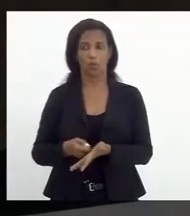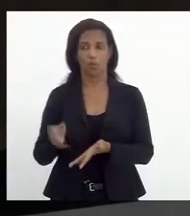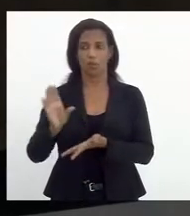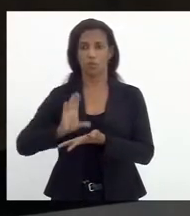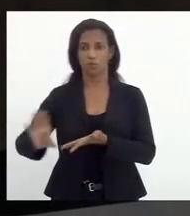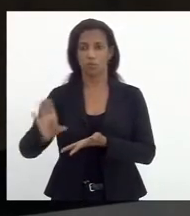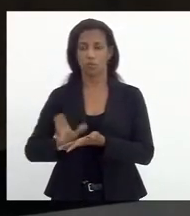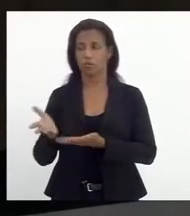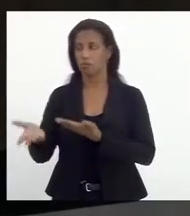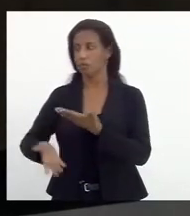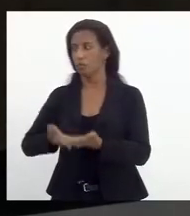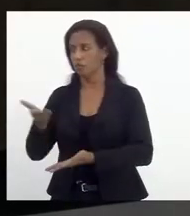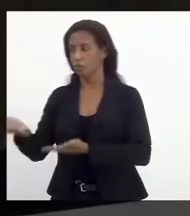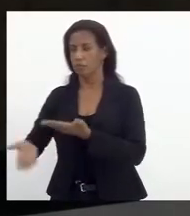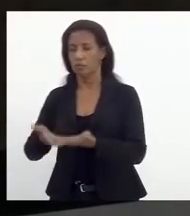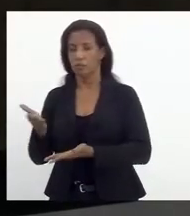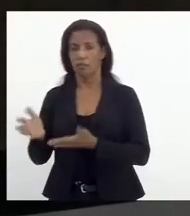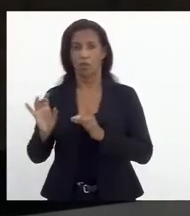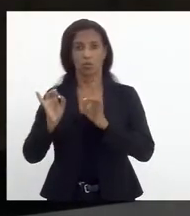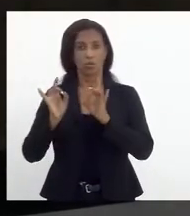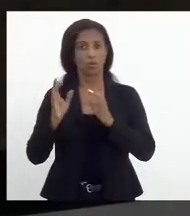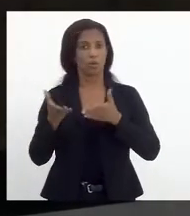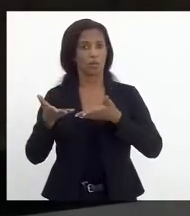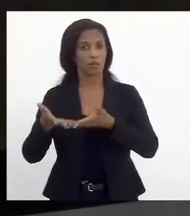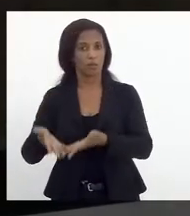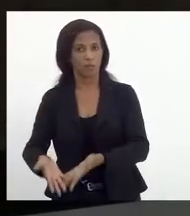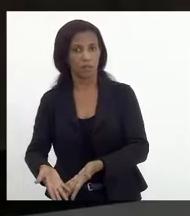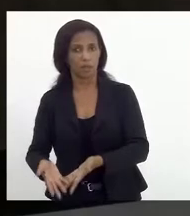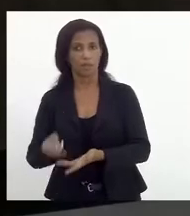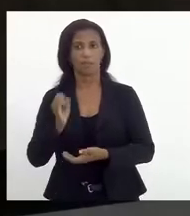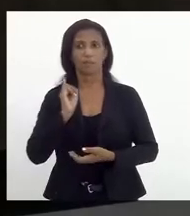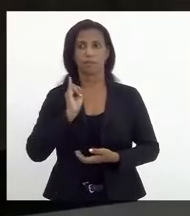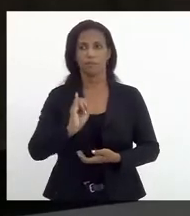que trata só se dará se